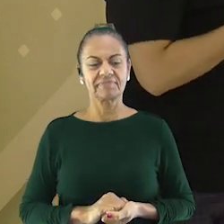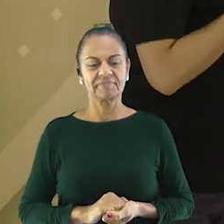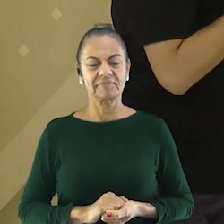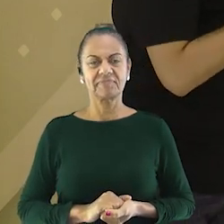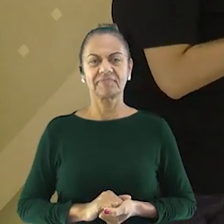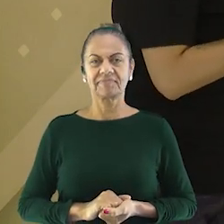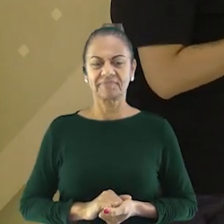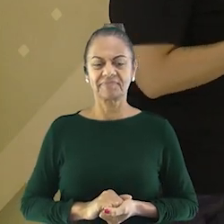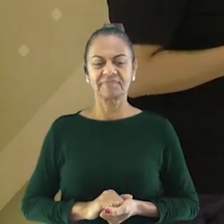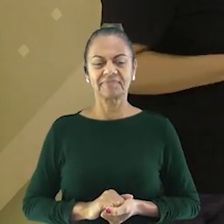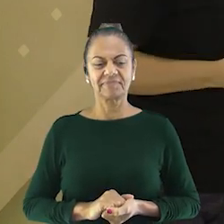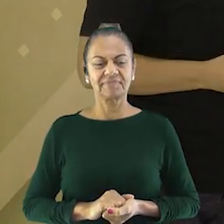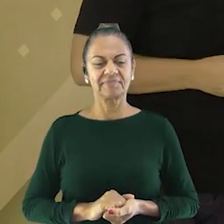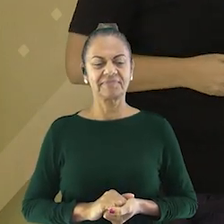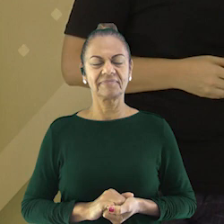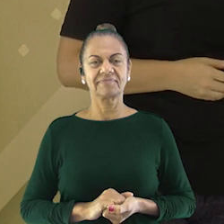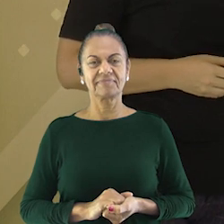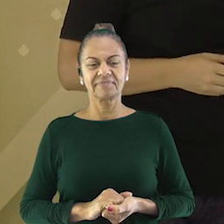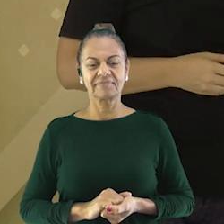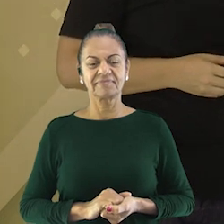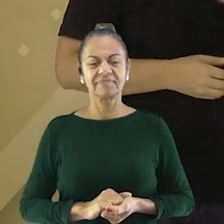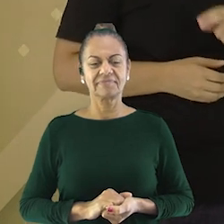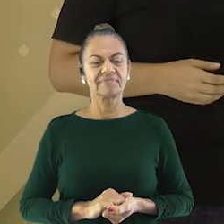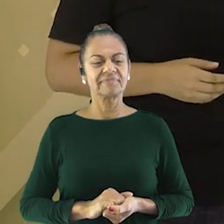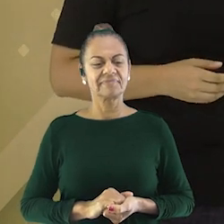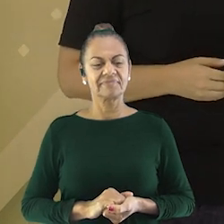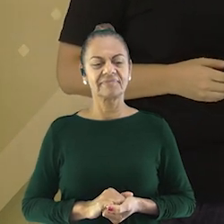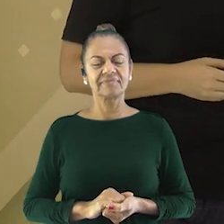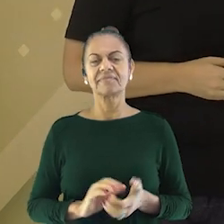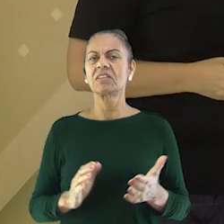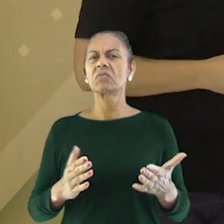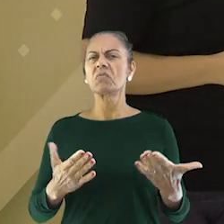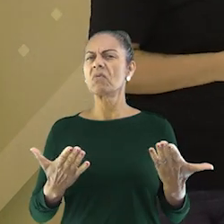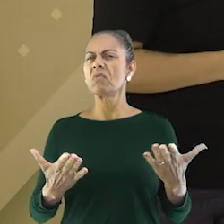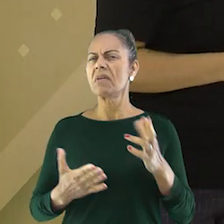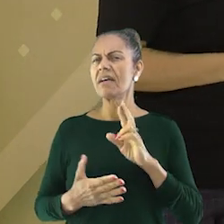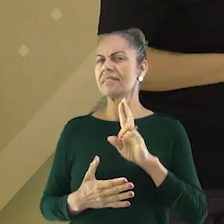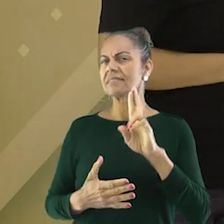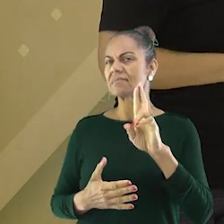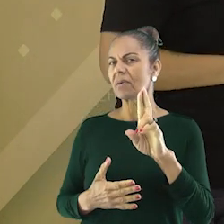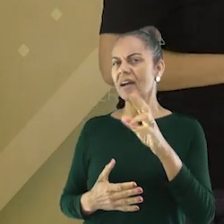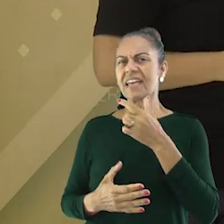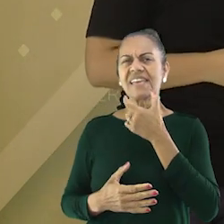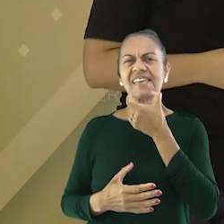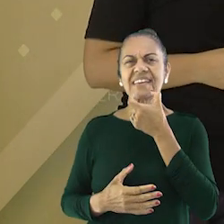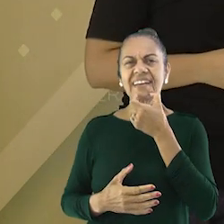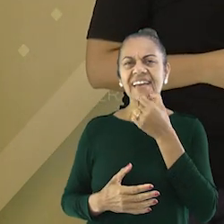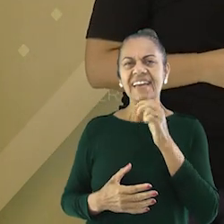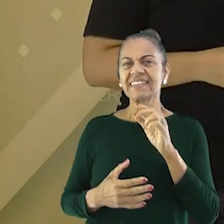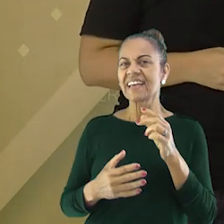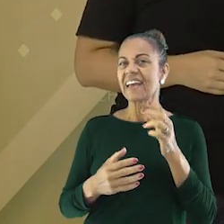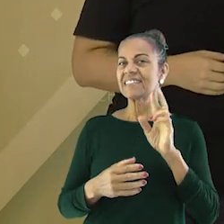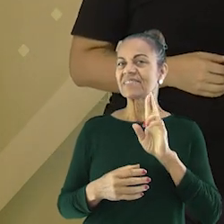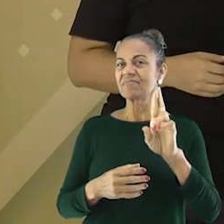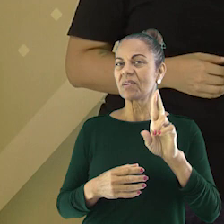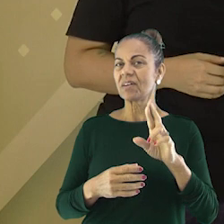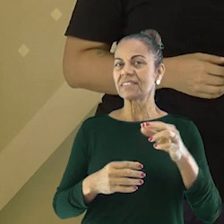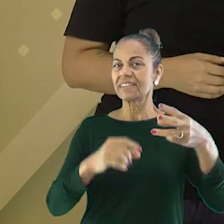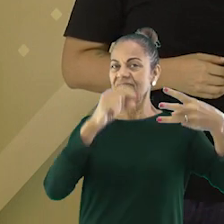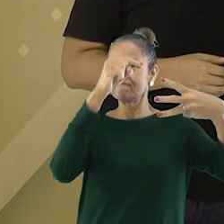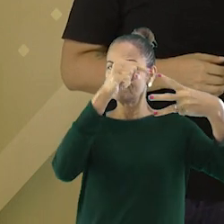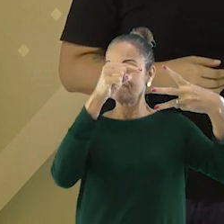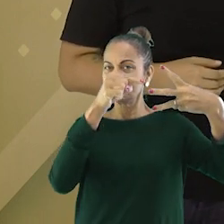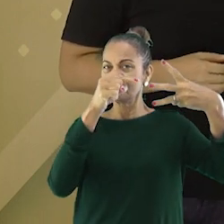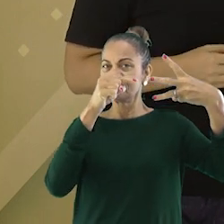more interesting than soul. Qual foi a minha resposta dentre as 3 alternativas? Vou repetir